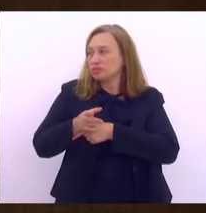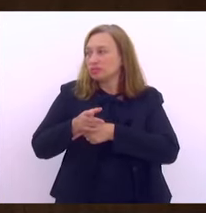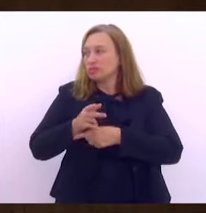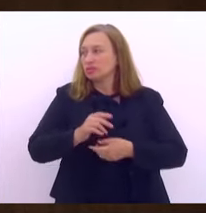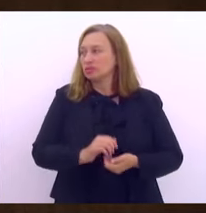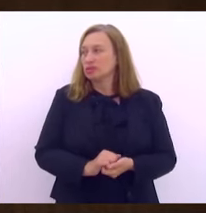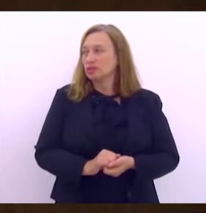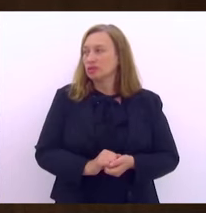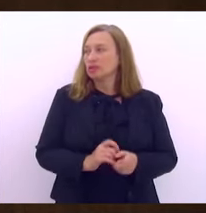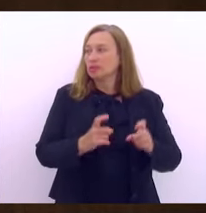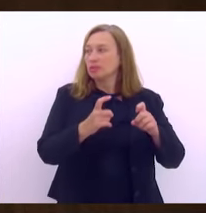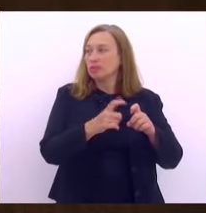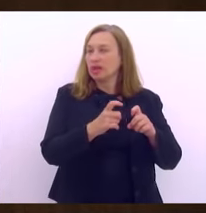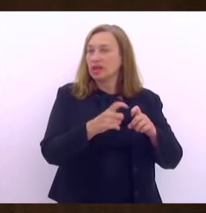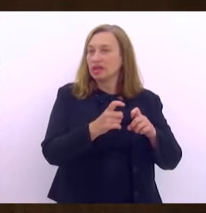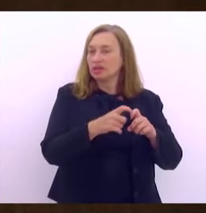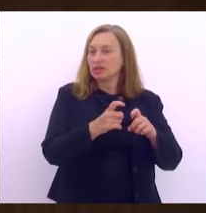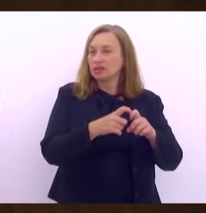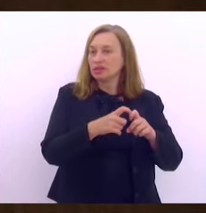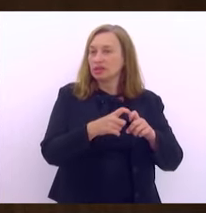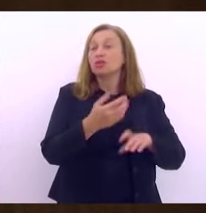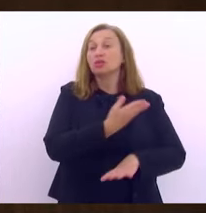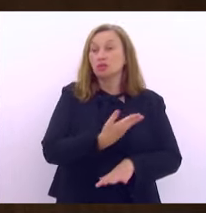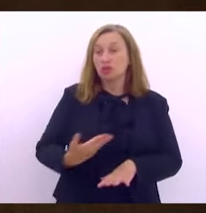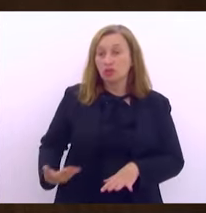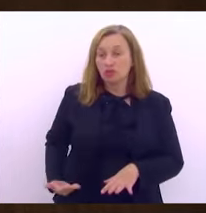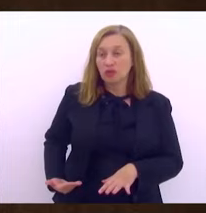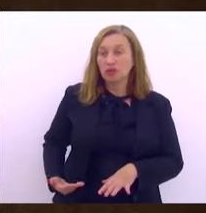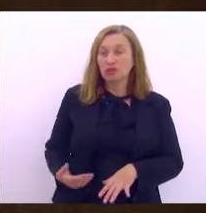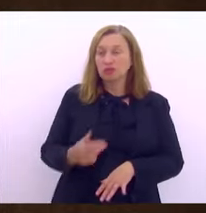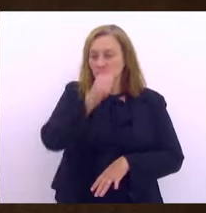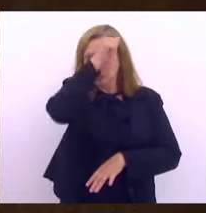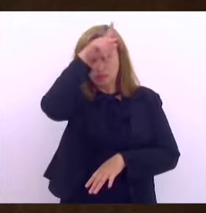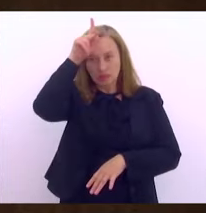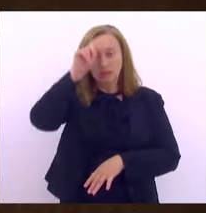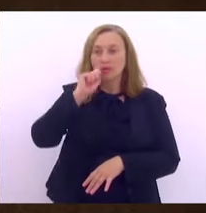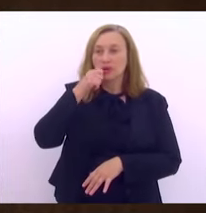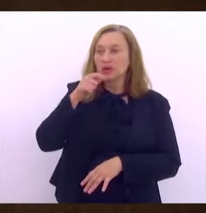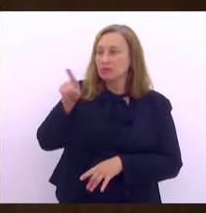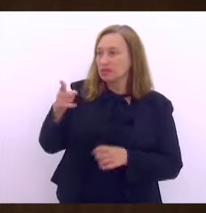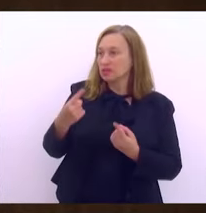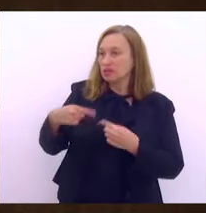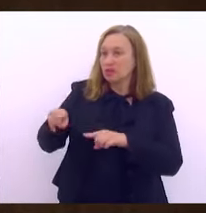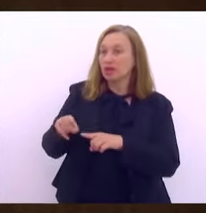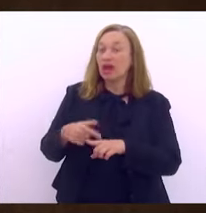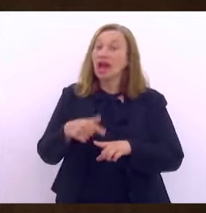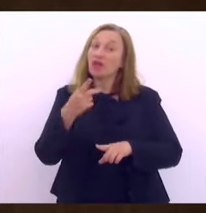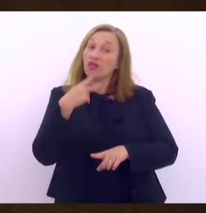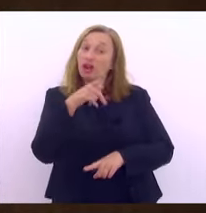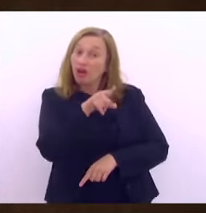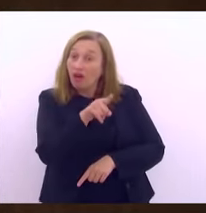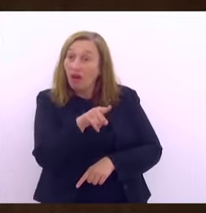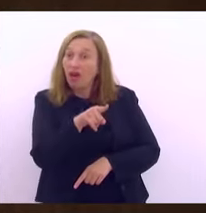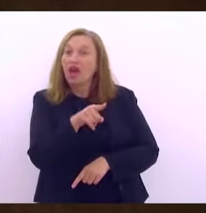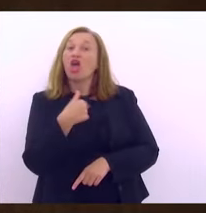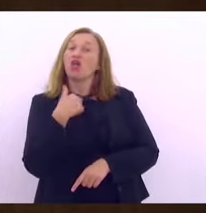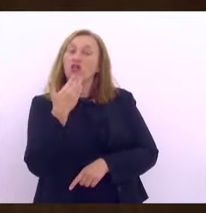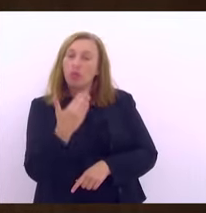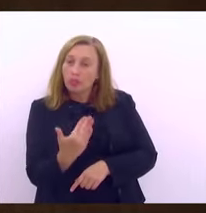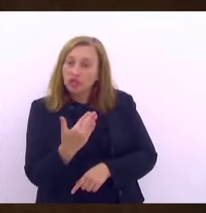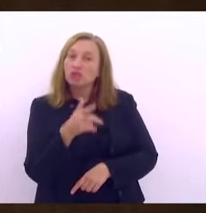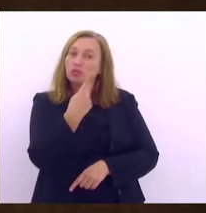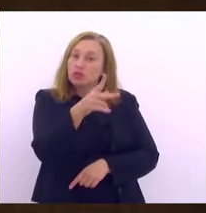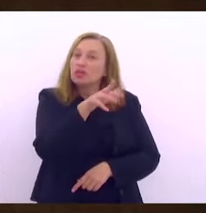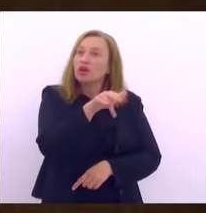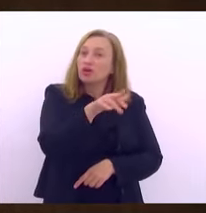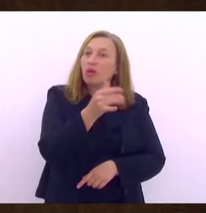do governo do Eduardo Paes, que vocês são oposição. Aí eu peguei no pé e falei, olha, eu vou pedir para o seu irmão,